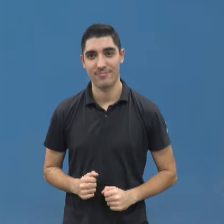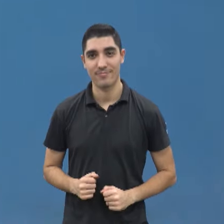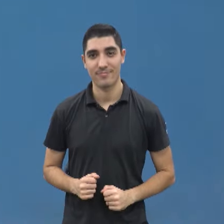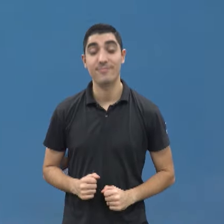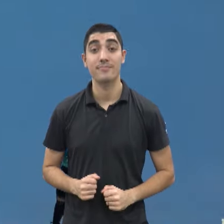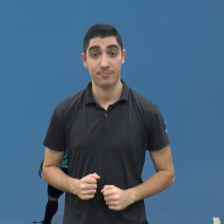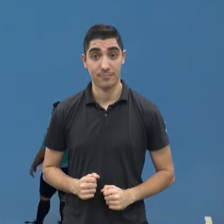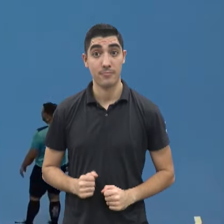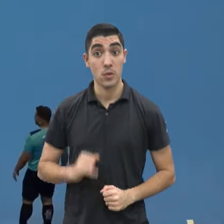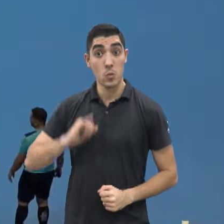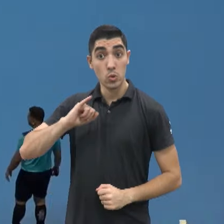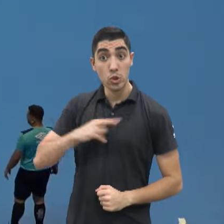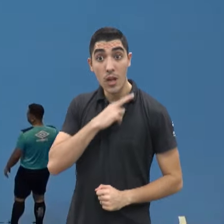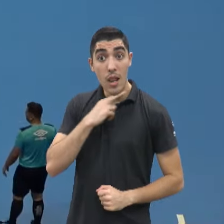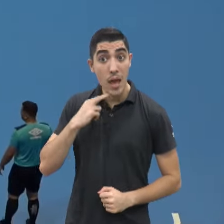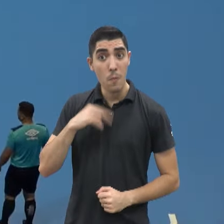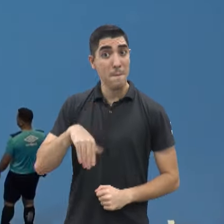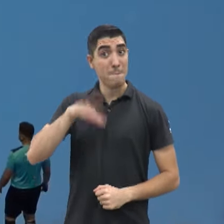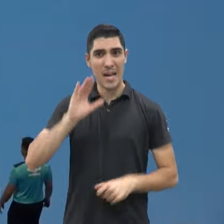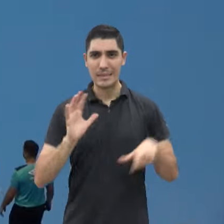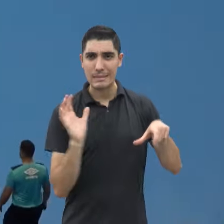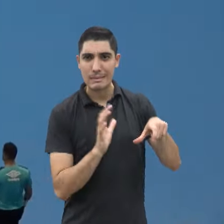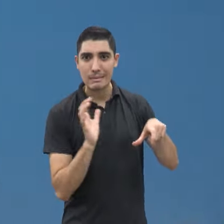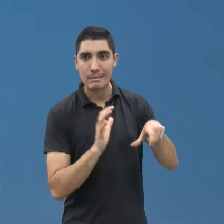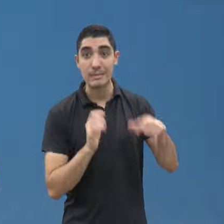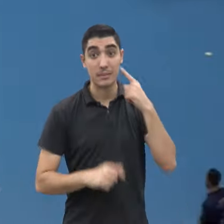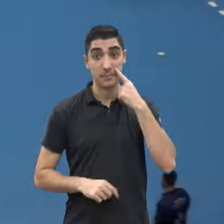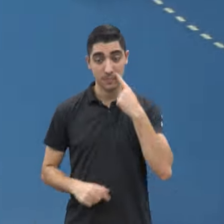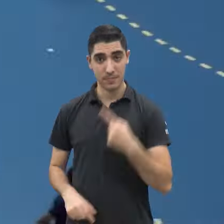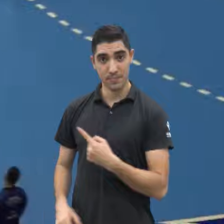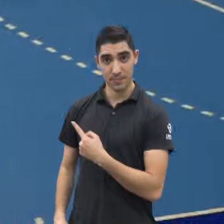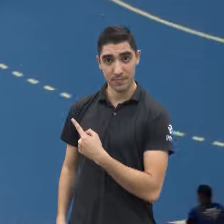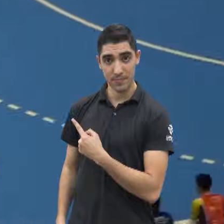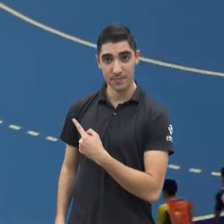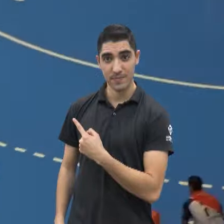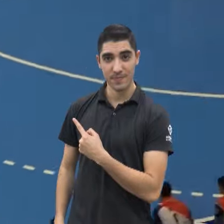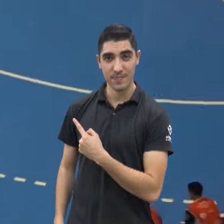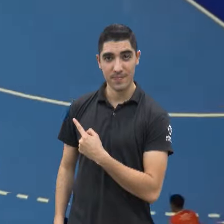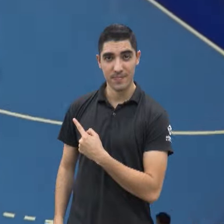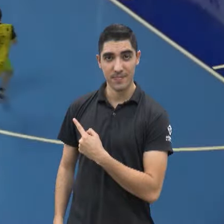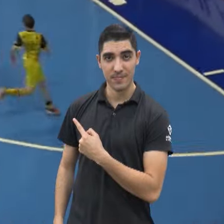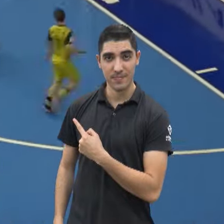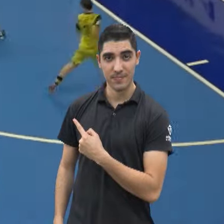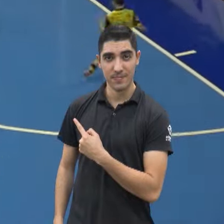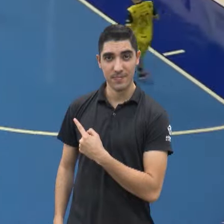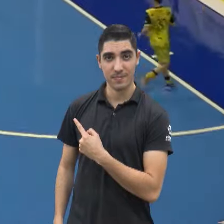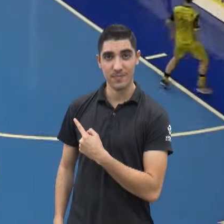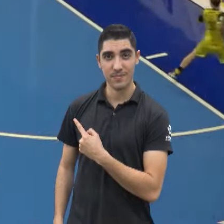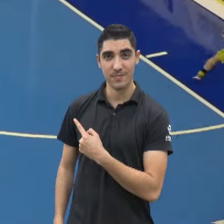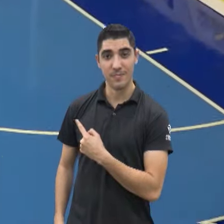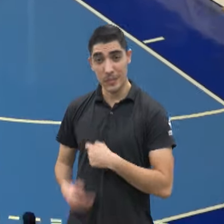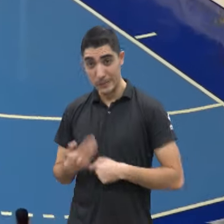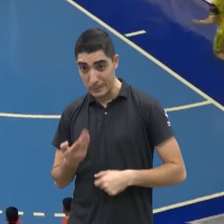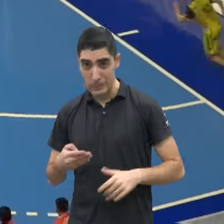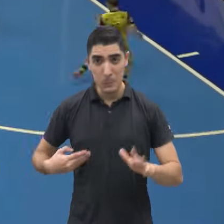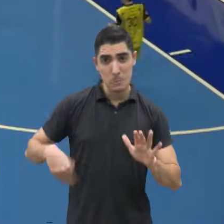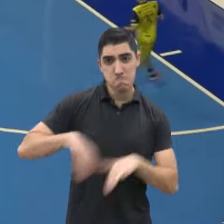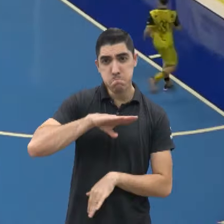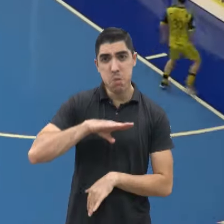O Jaraguá era pressão, Gui roubou de Felipinho e partiu em velocidade, tocou no meio para William, que dominou, fintou e encheu o